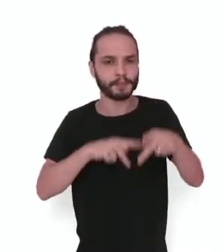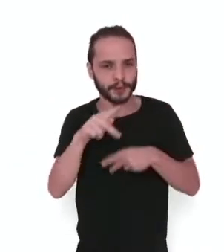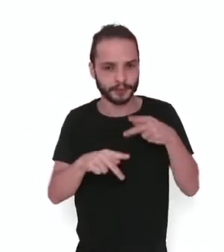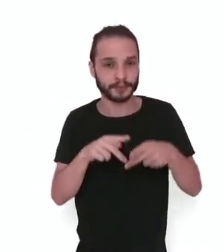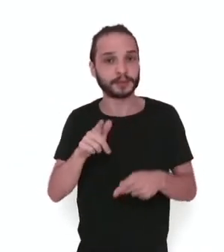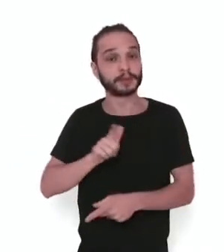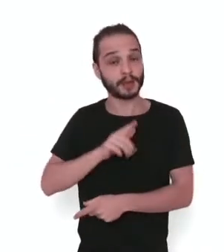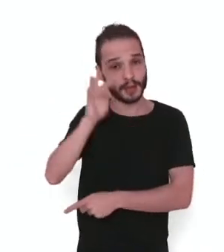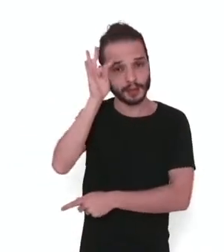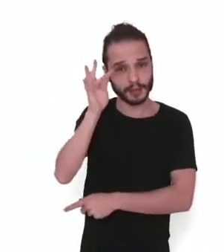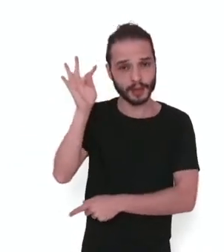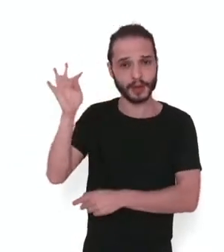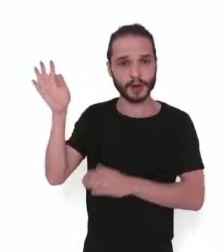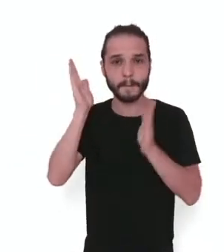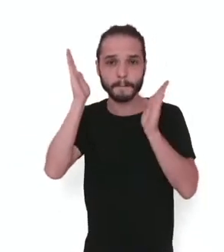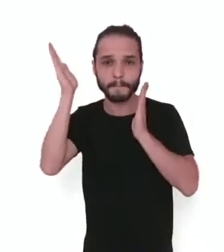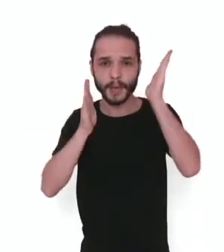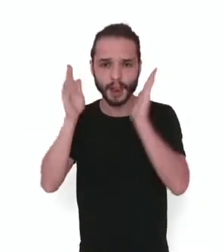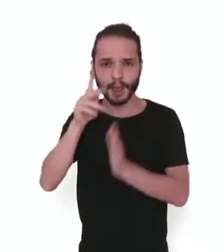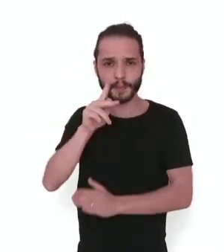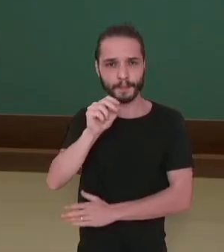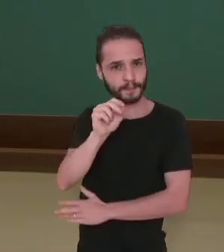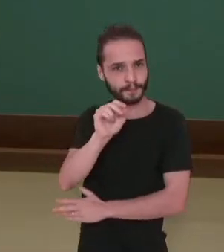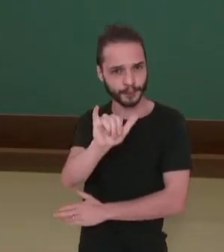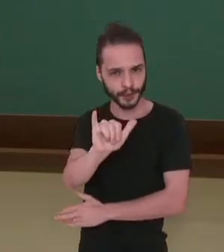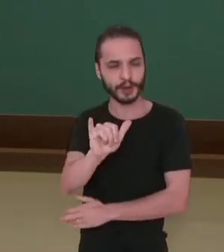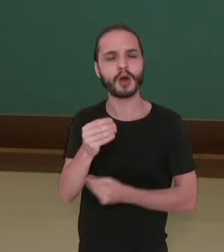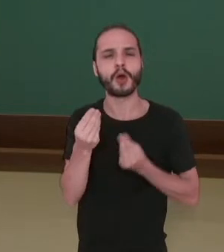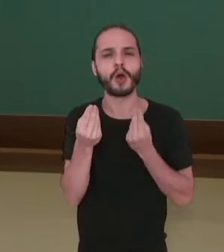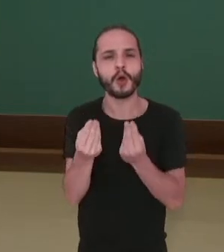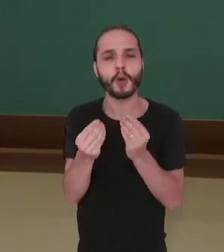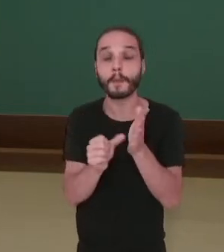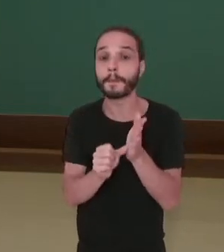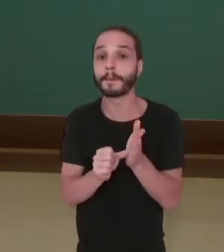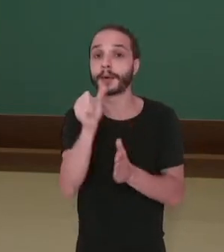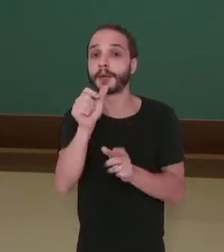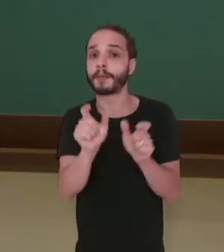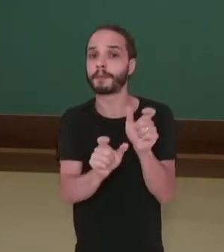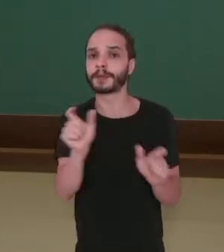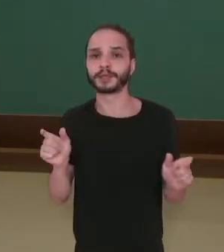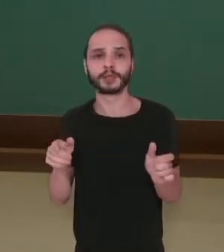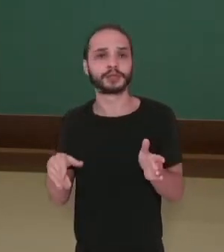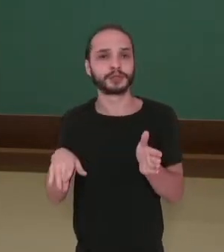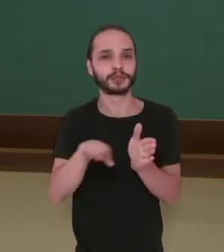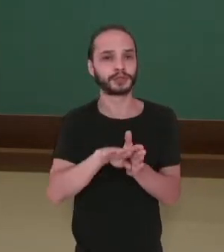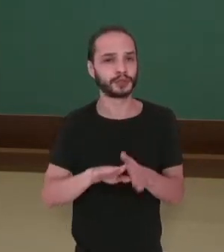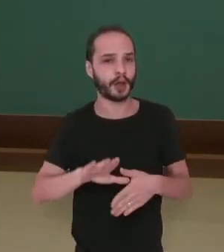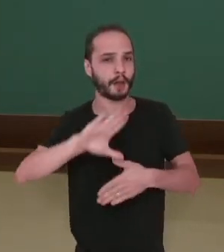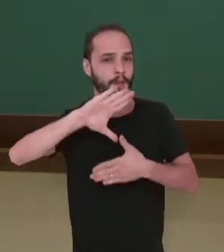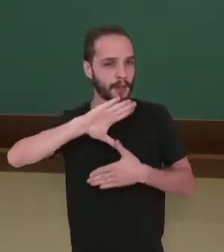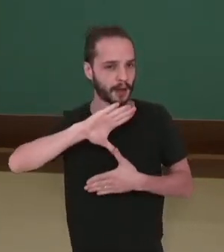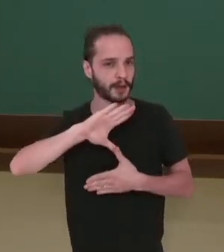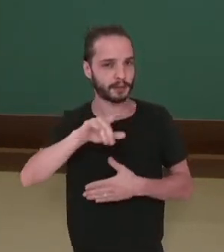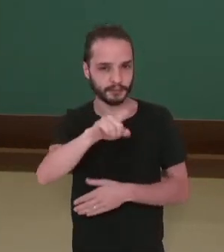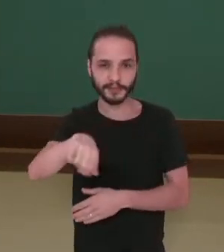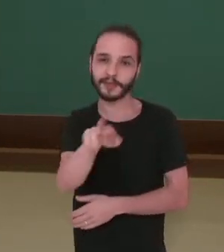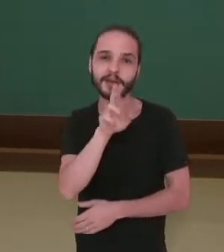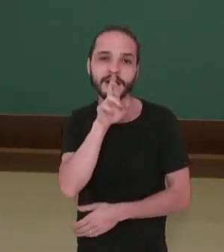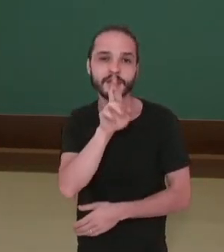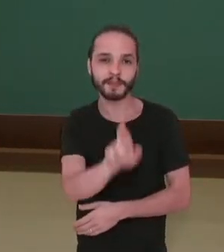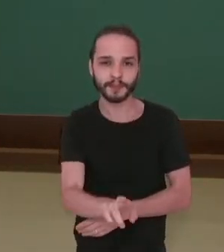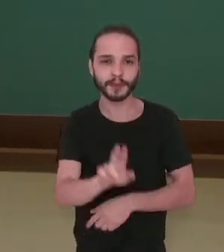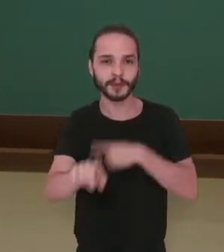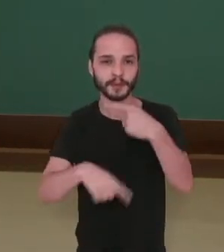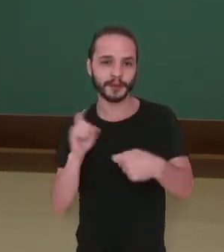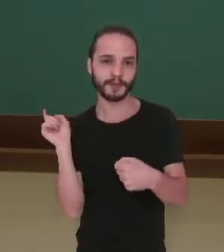teoria malaio-polinésia, como os primeiros habitantes chegaram à América? Então vocês vão responder e nós voltamos